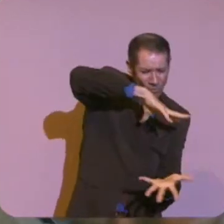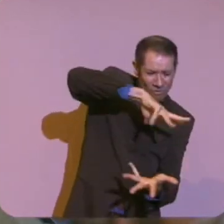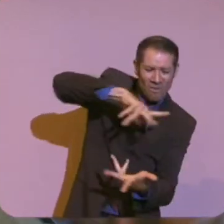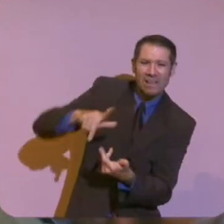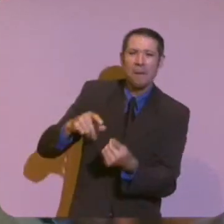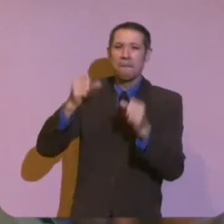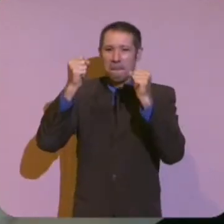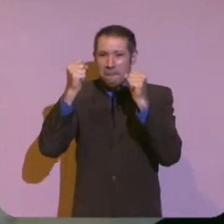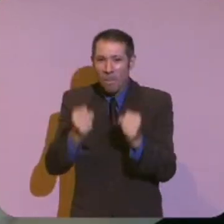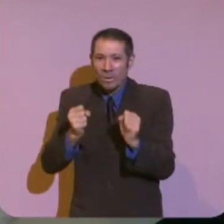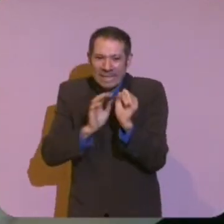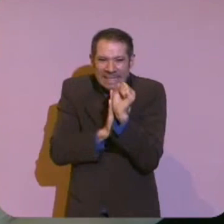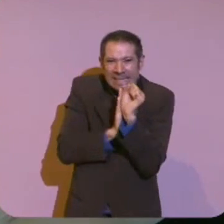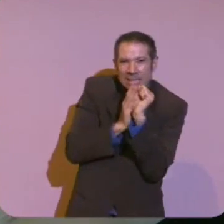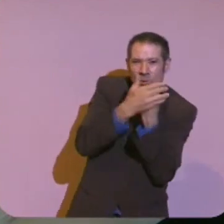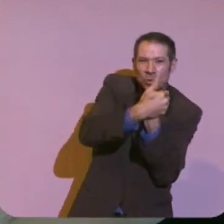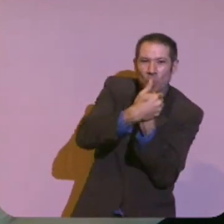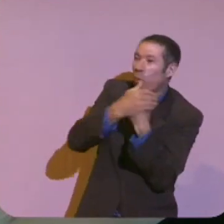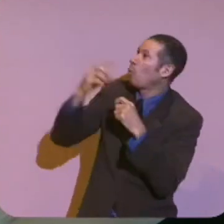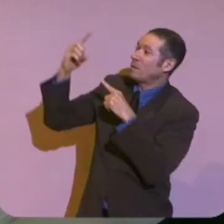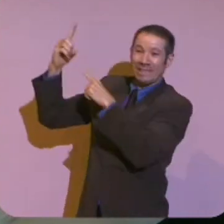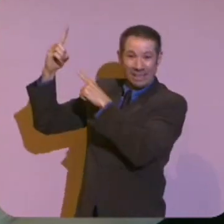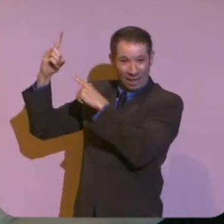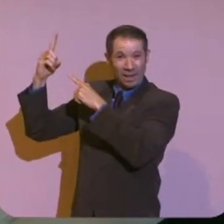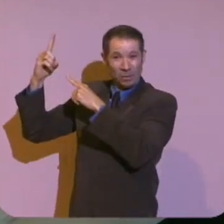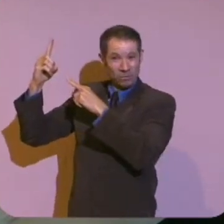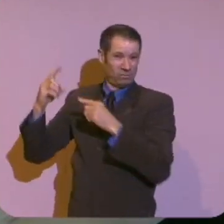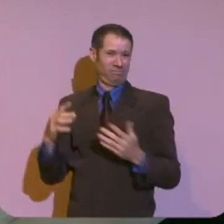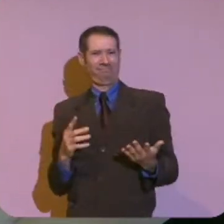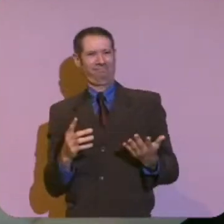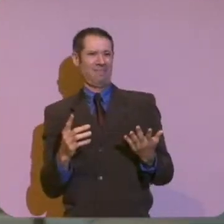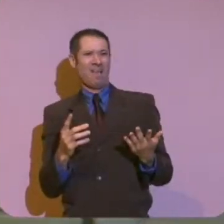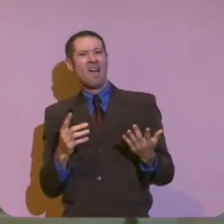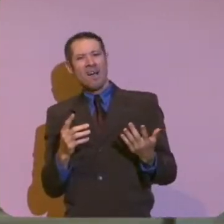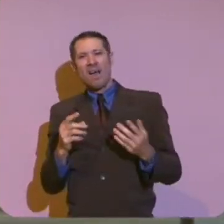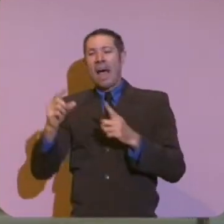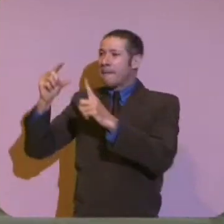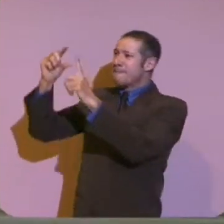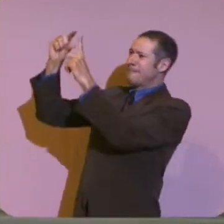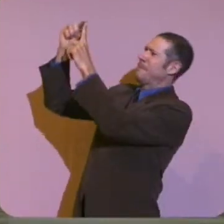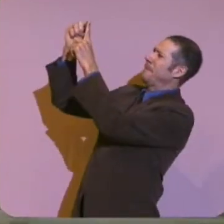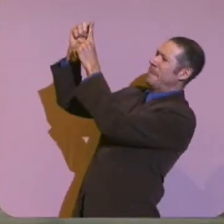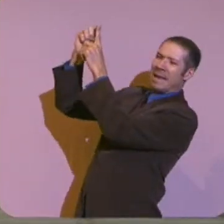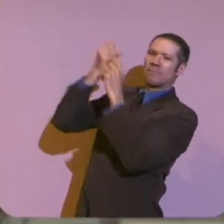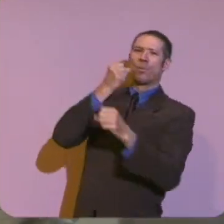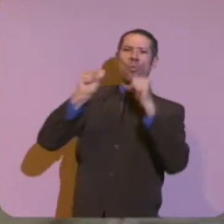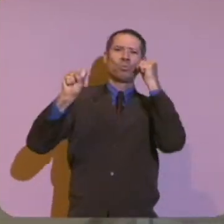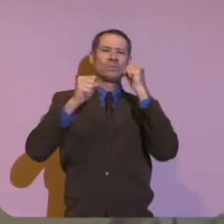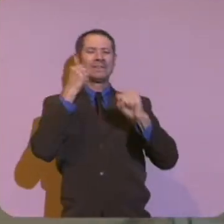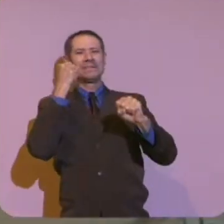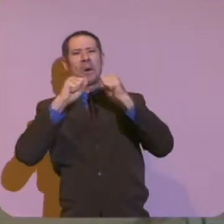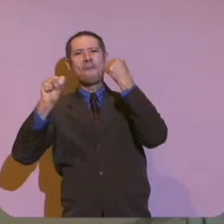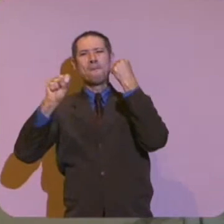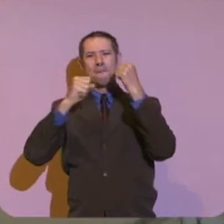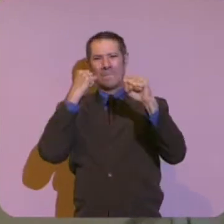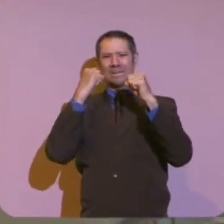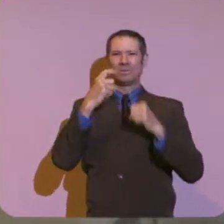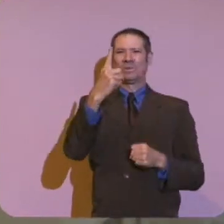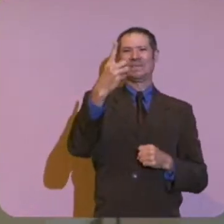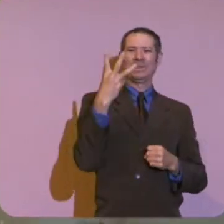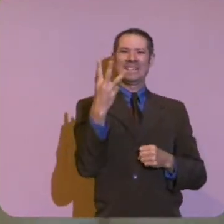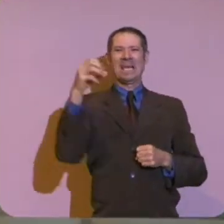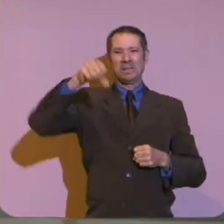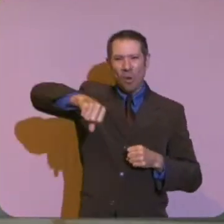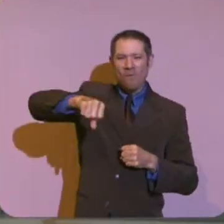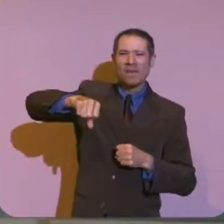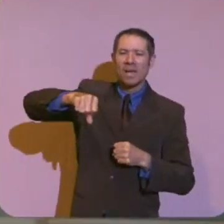que você possa se esconder de Deus? E essa é a palavra do salmista, né? No Salmo